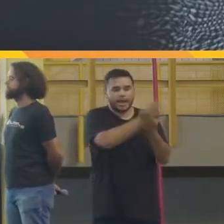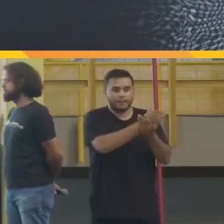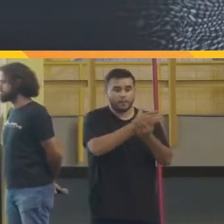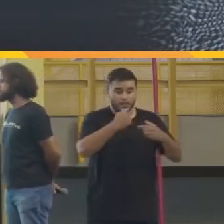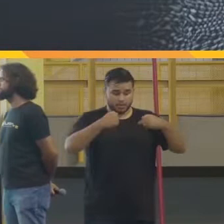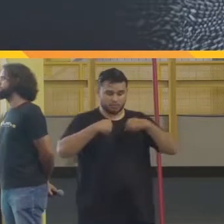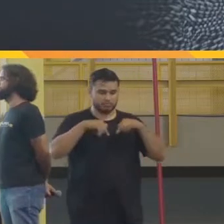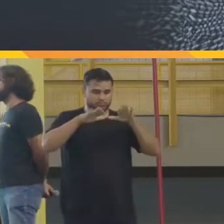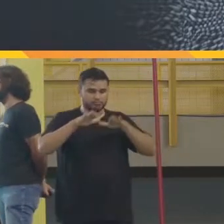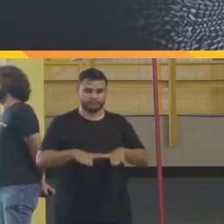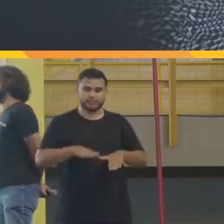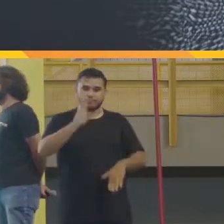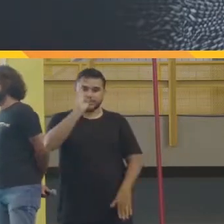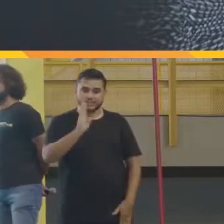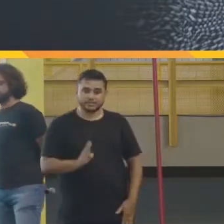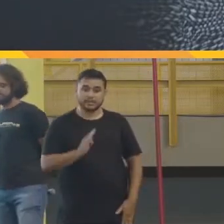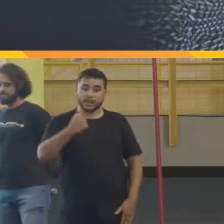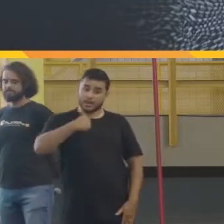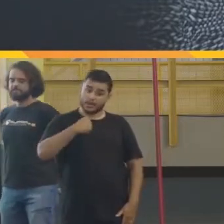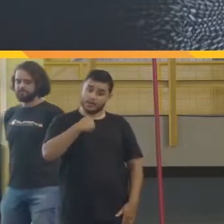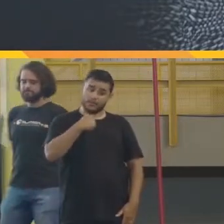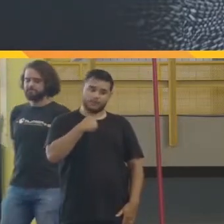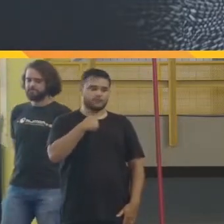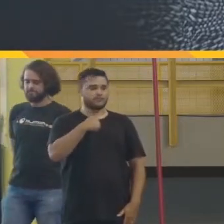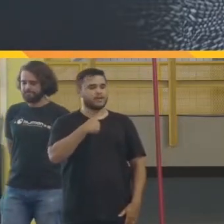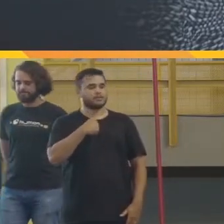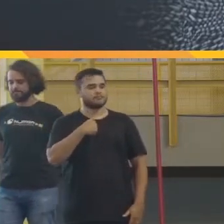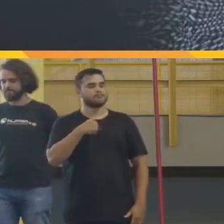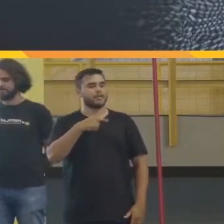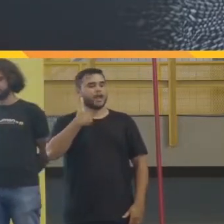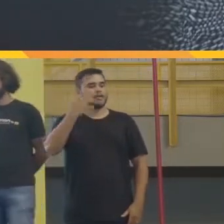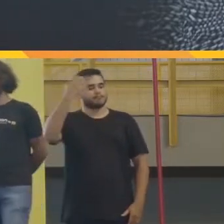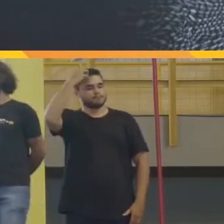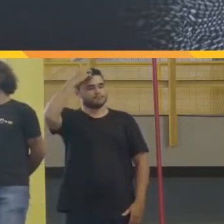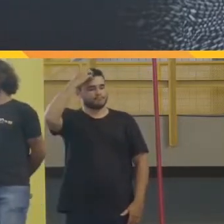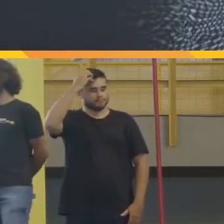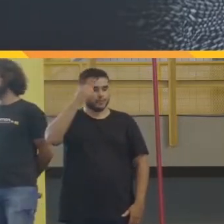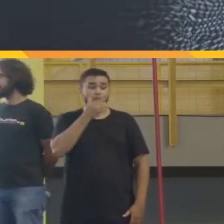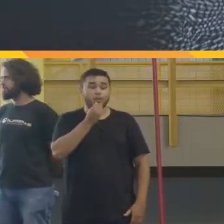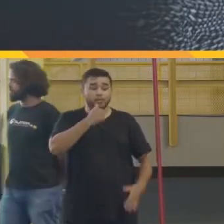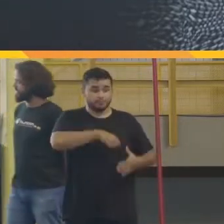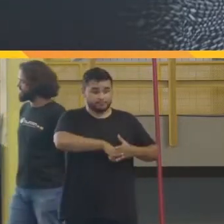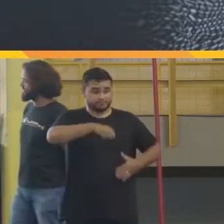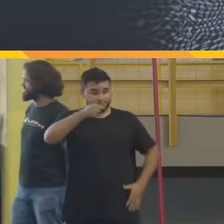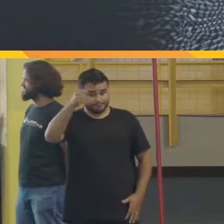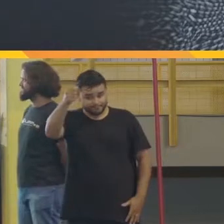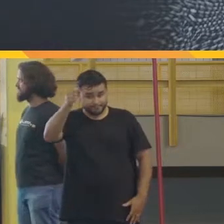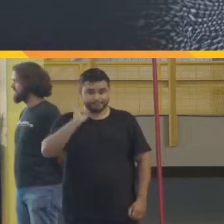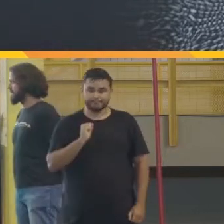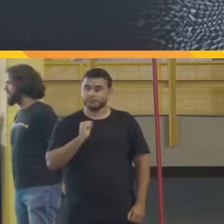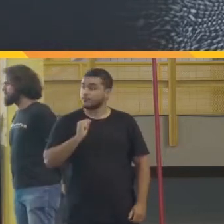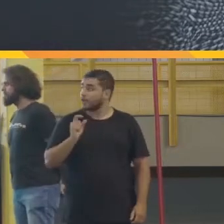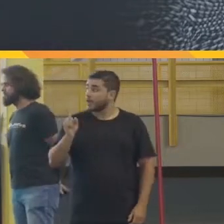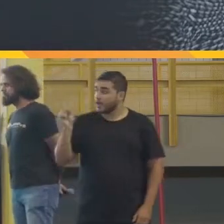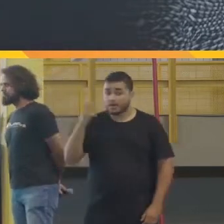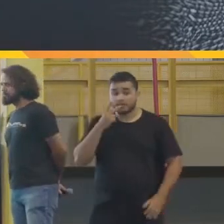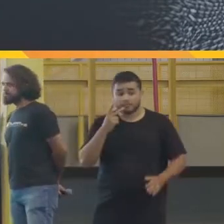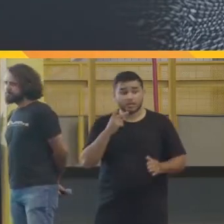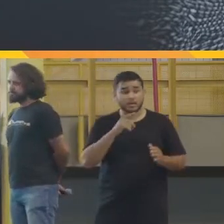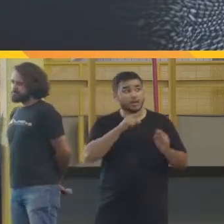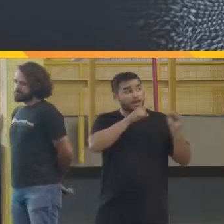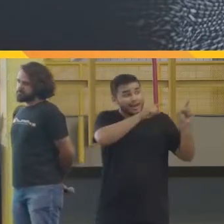esse motivo, poucas mudanças aconteceram. Durante o período colonial, a nossa terra